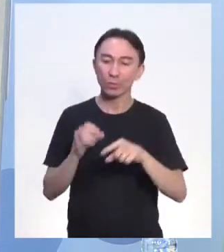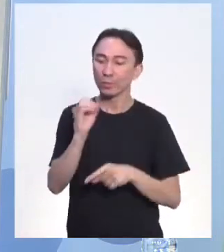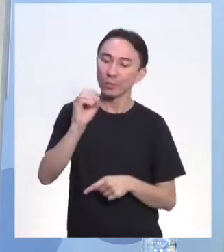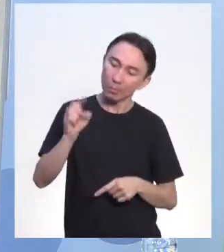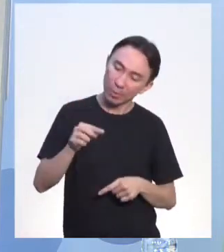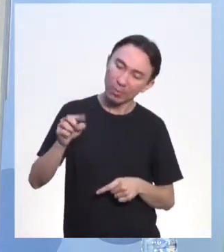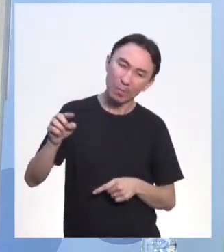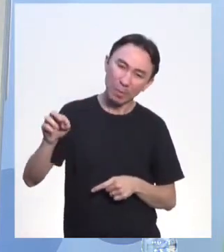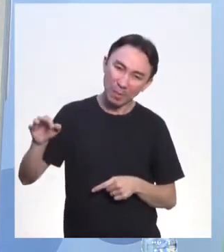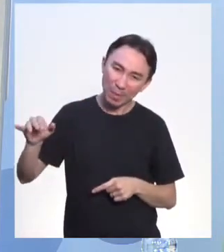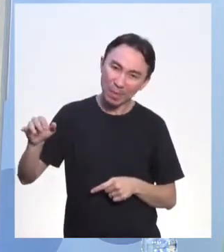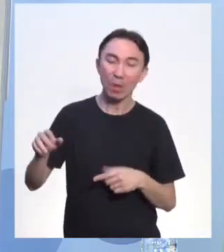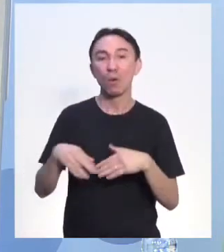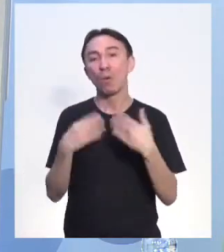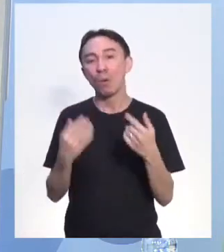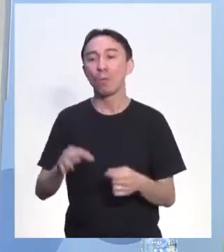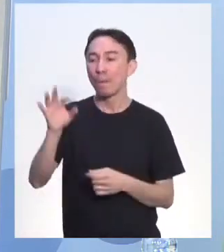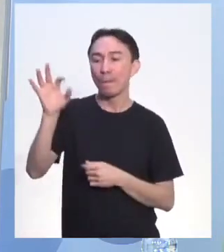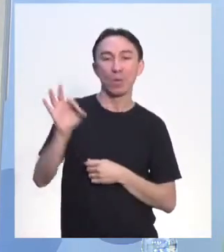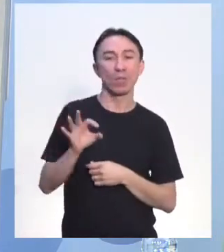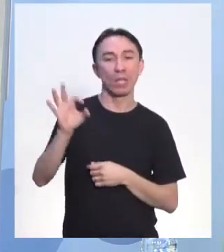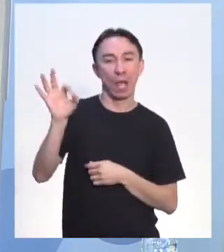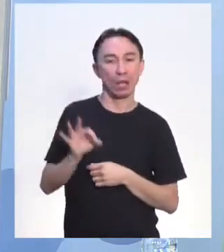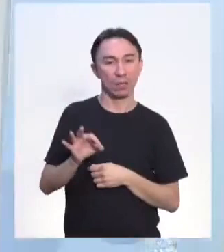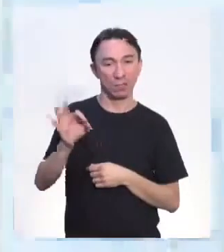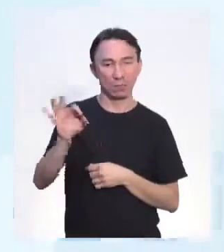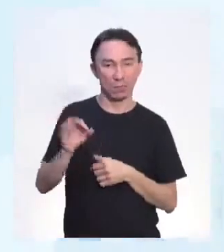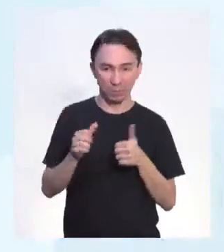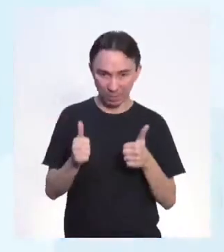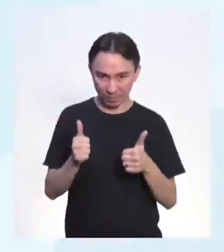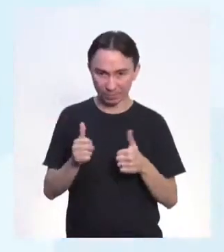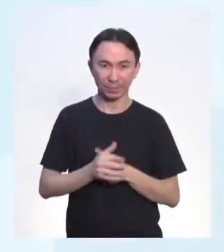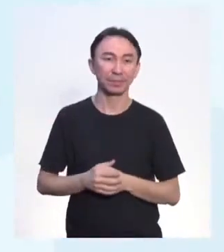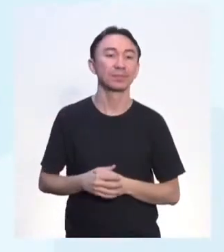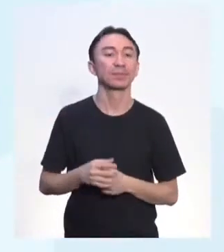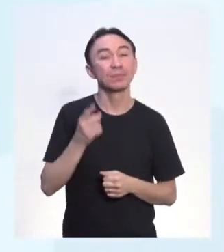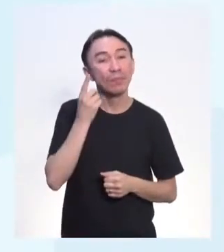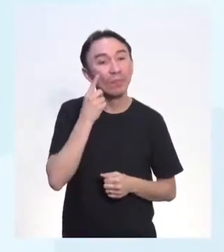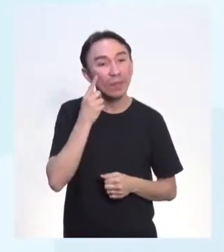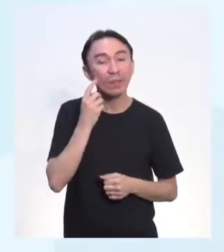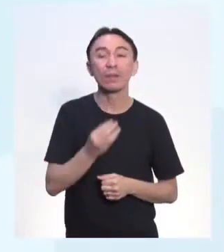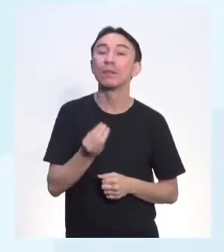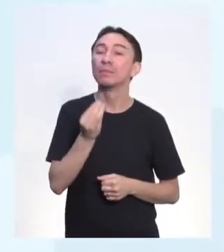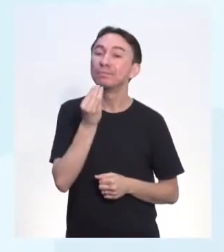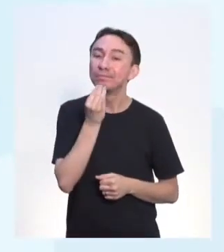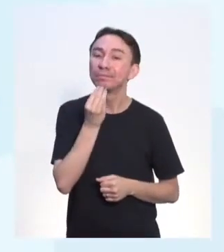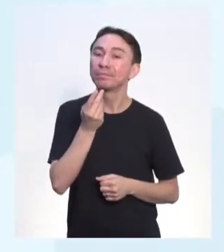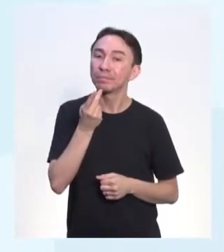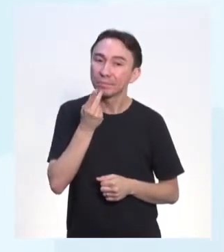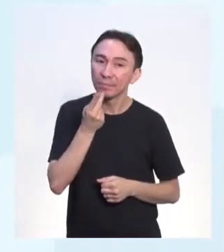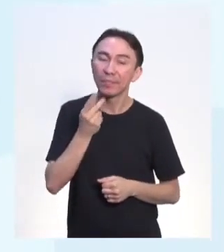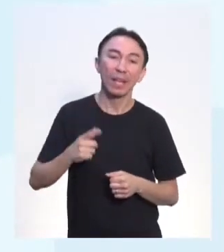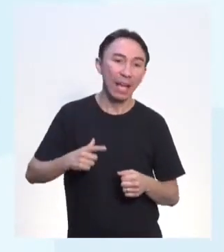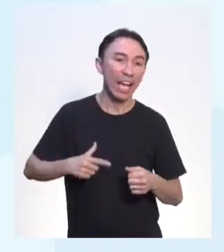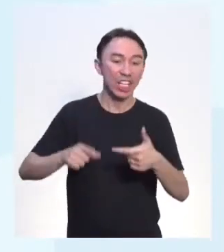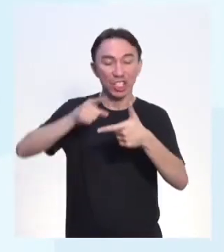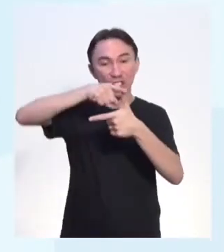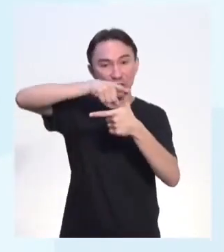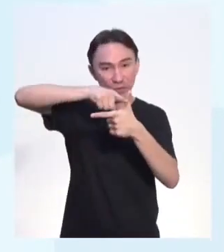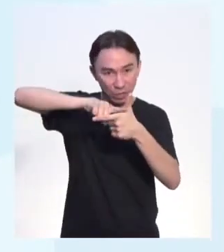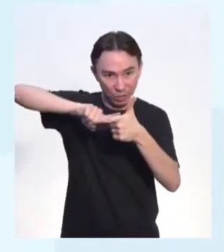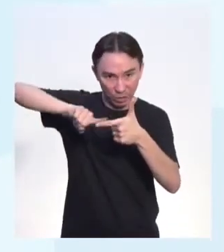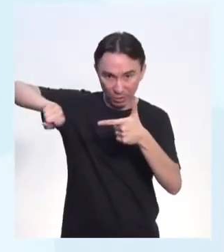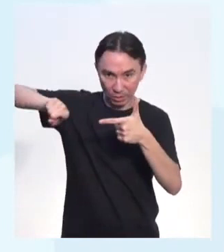fazer hoje. Tudo bem? Vamos voltar para o slide só para eu reler? Então, está falando lá que a probabilidade é a divisão, é a razão entre os